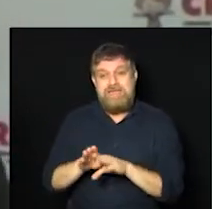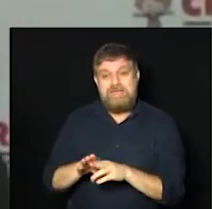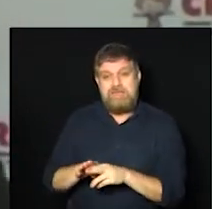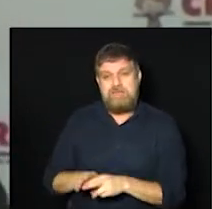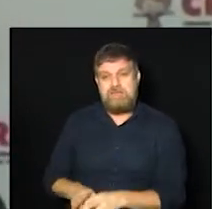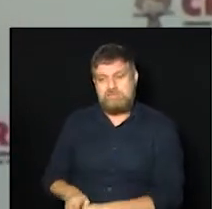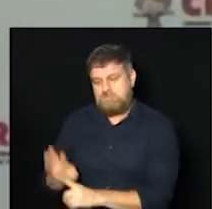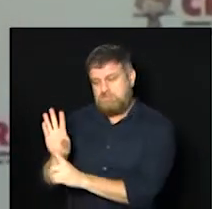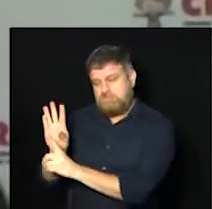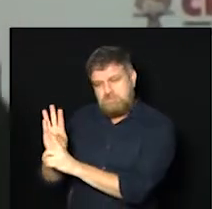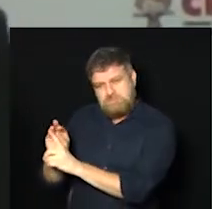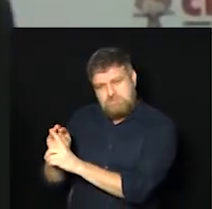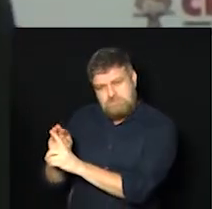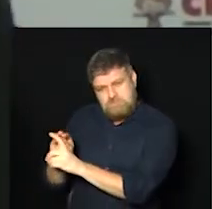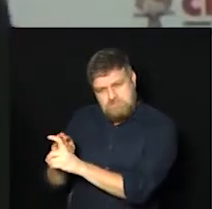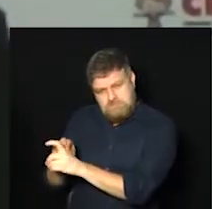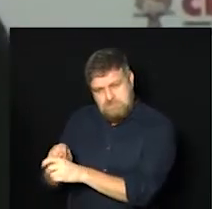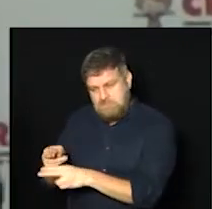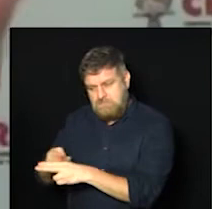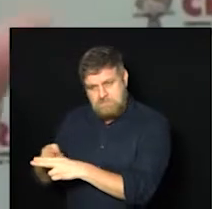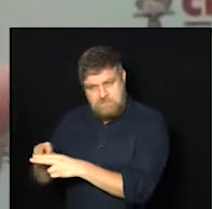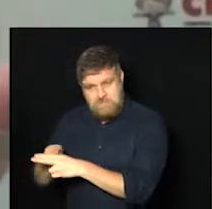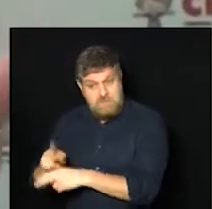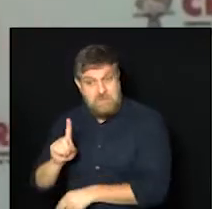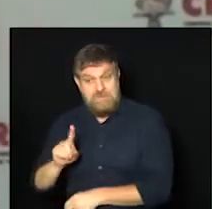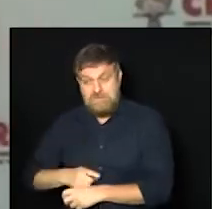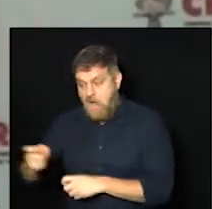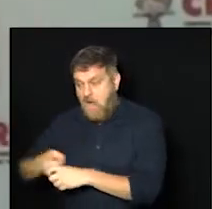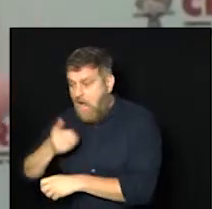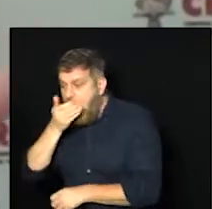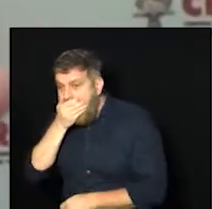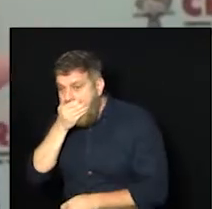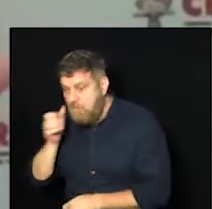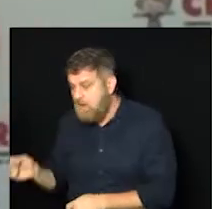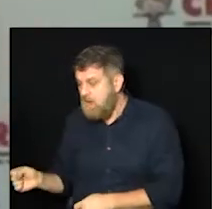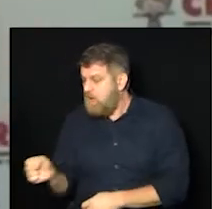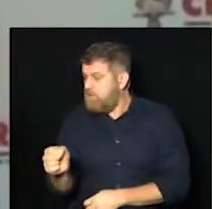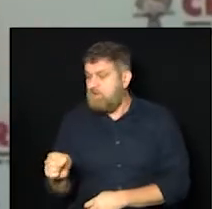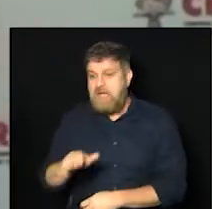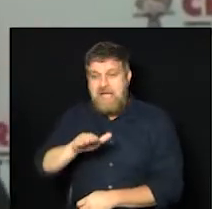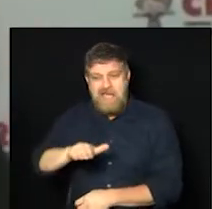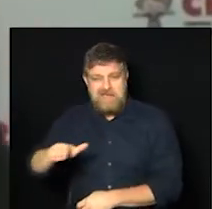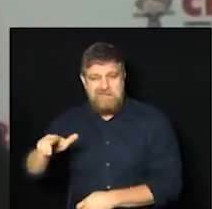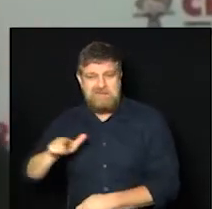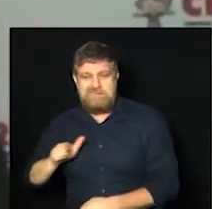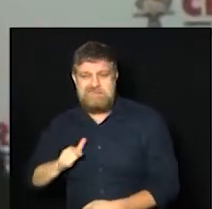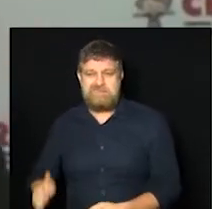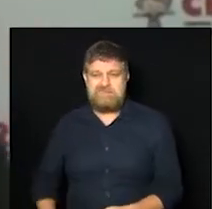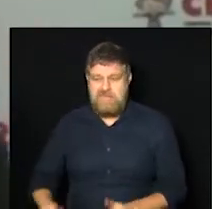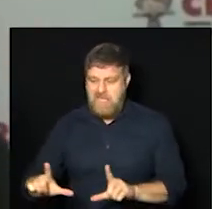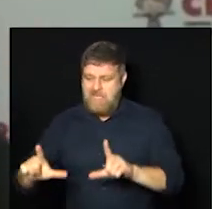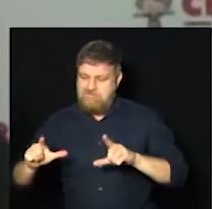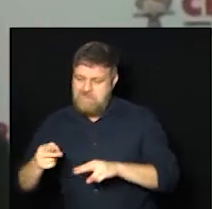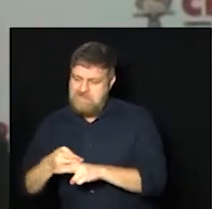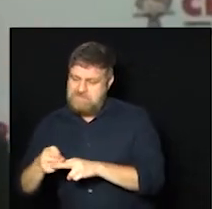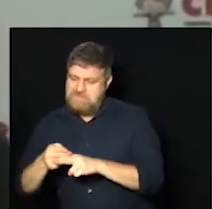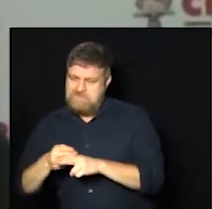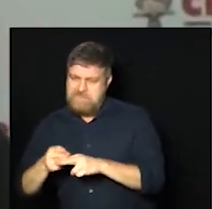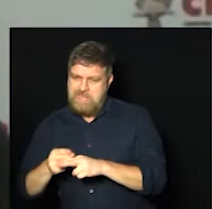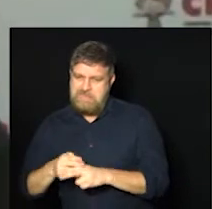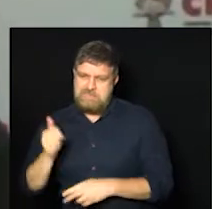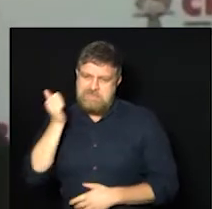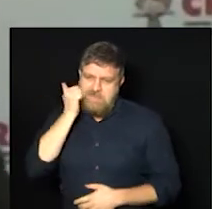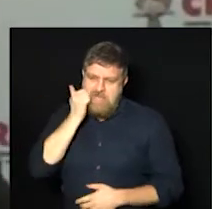sexual, que também não é só o ato sexual, mas você expor a criança a situações de pornografia, né,